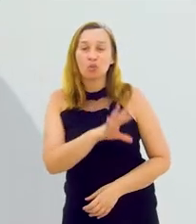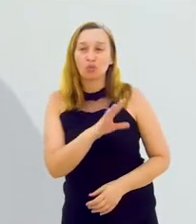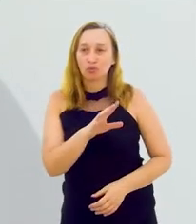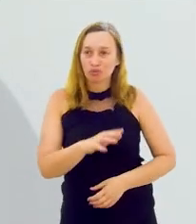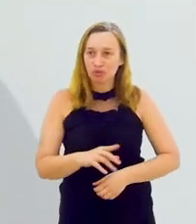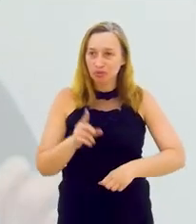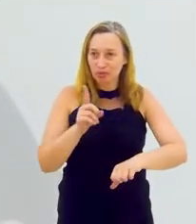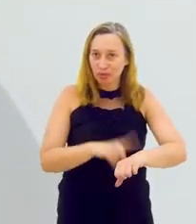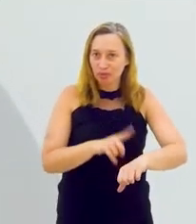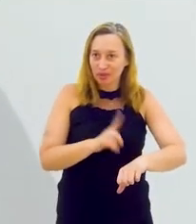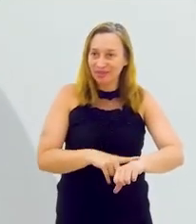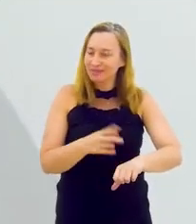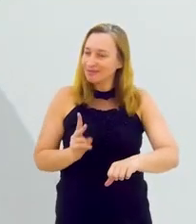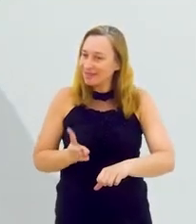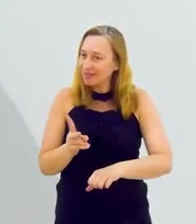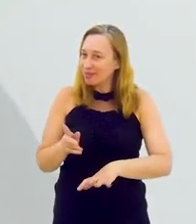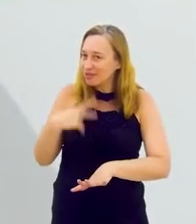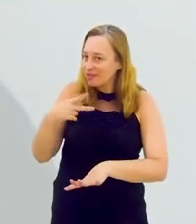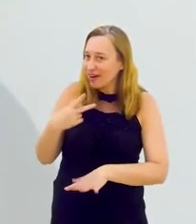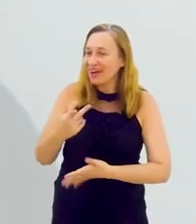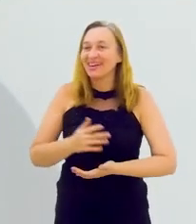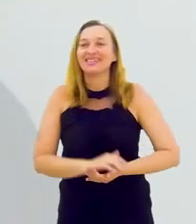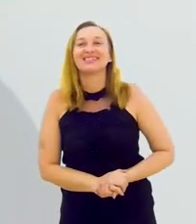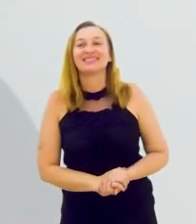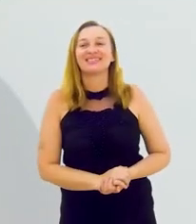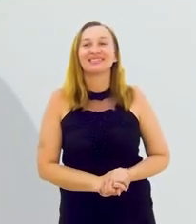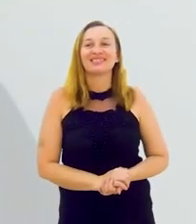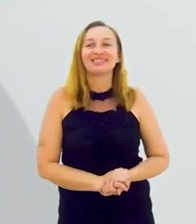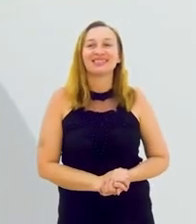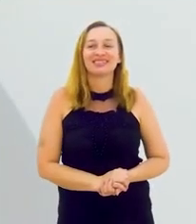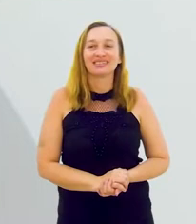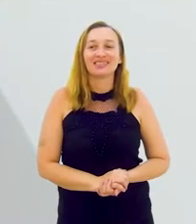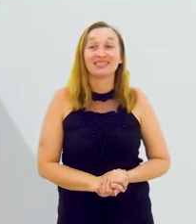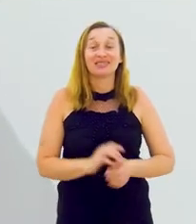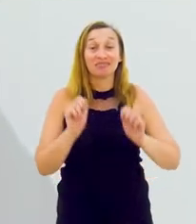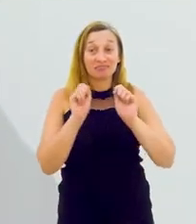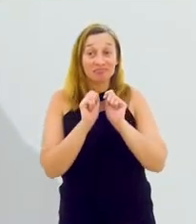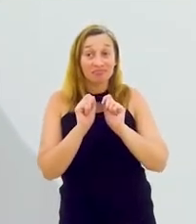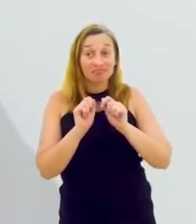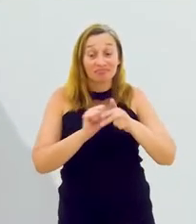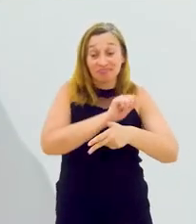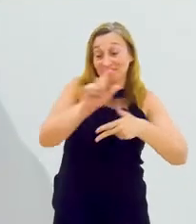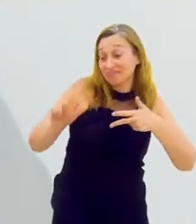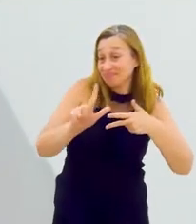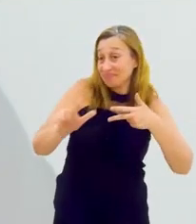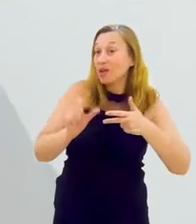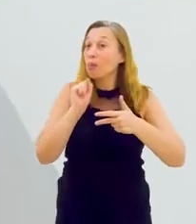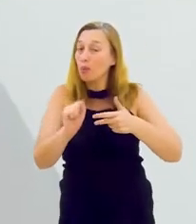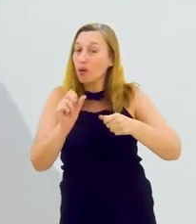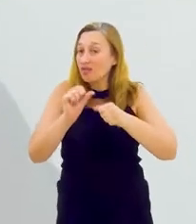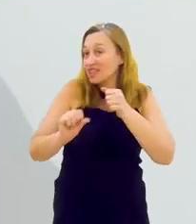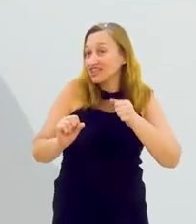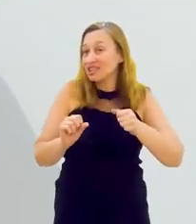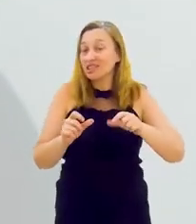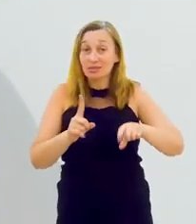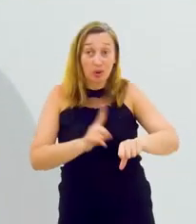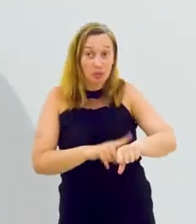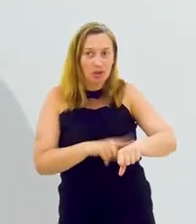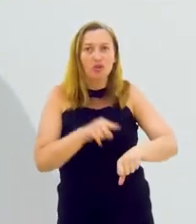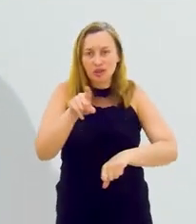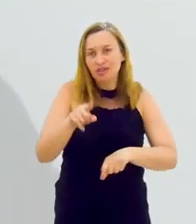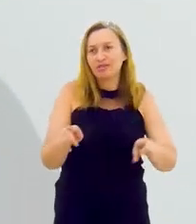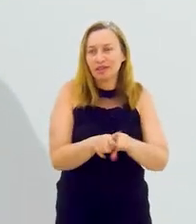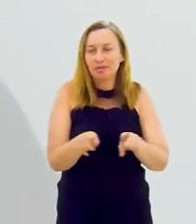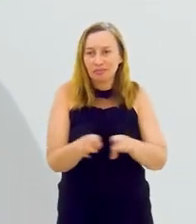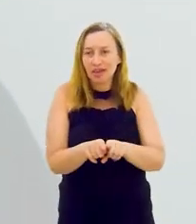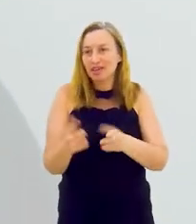Nesse último bloco, a gente sempre puxa a sardinha para o legislativo. O que que o legislativo pode fazer nesse cenário?